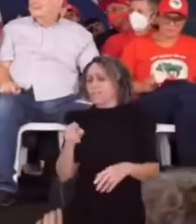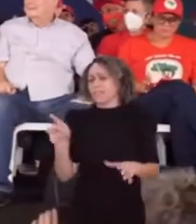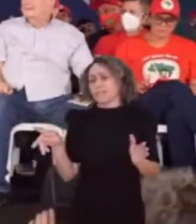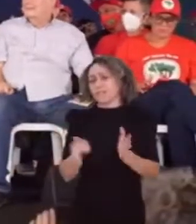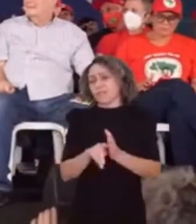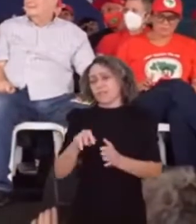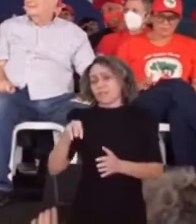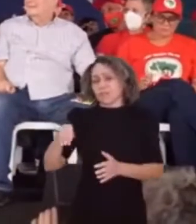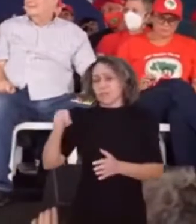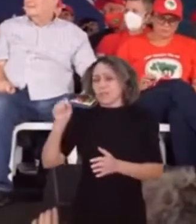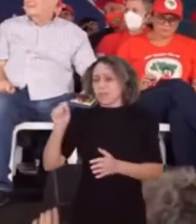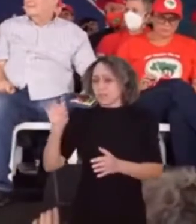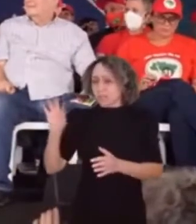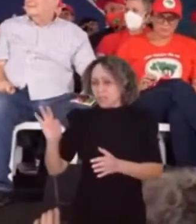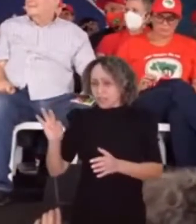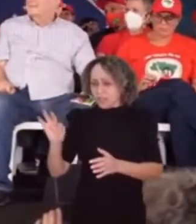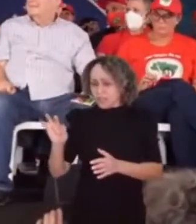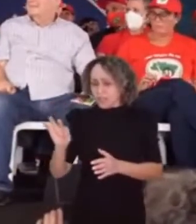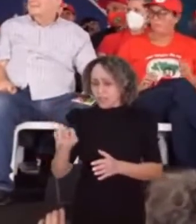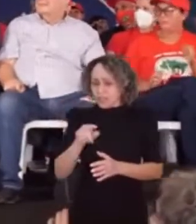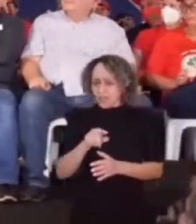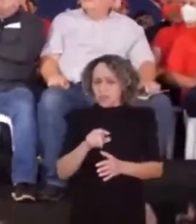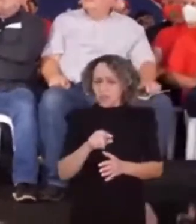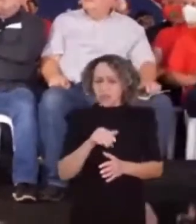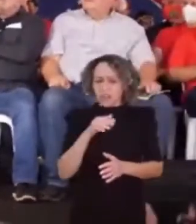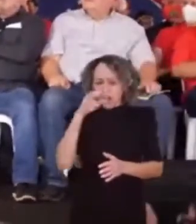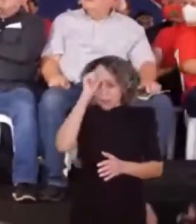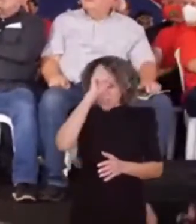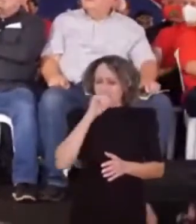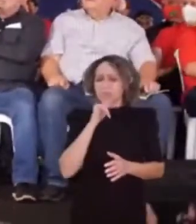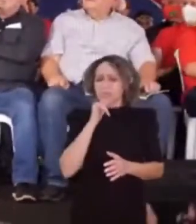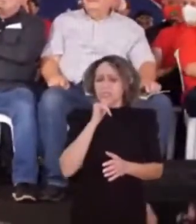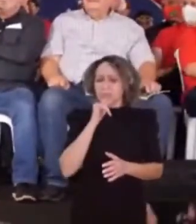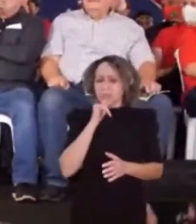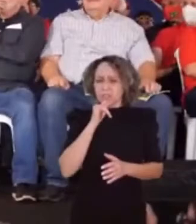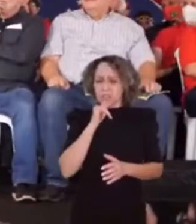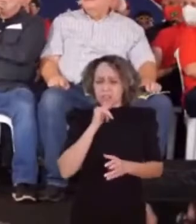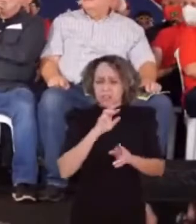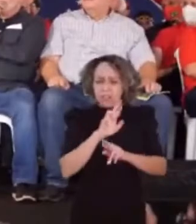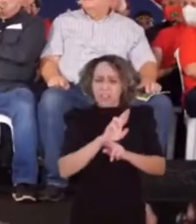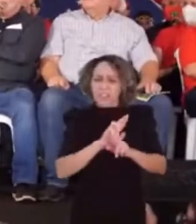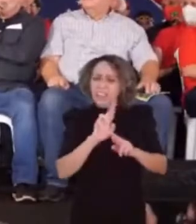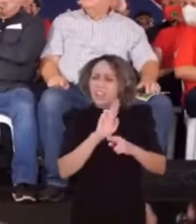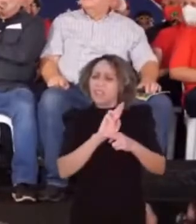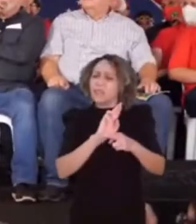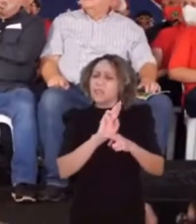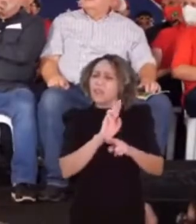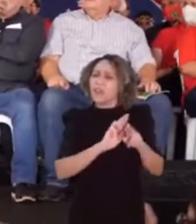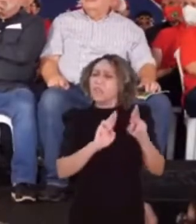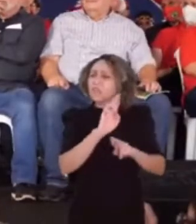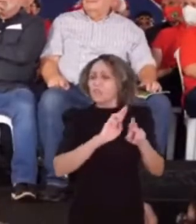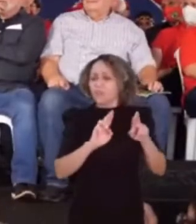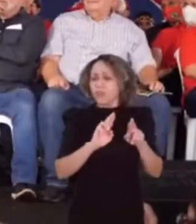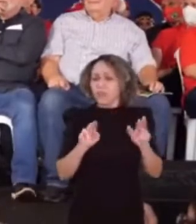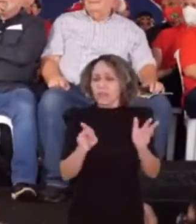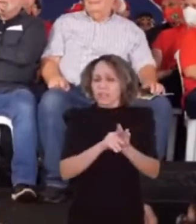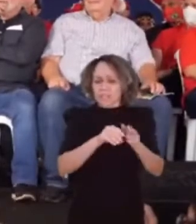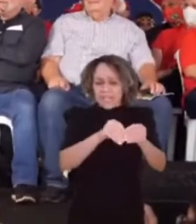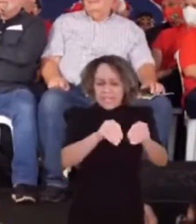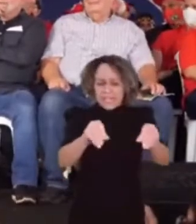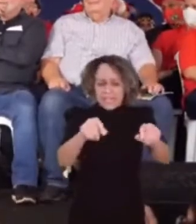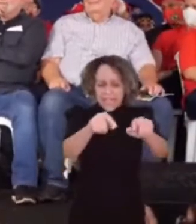latifúndio. Até se o Requião virar governador, nem precisará ocupar, né? Pelo jeito, ele vai desapropriar por